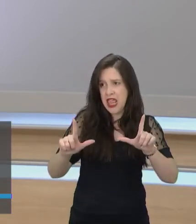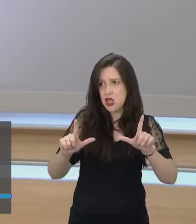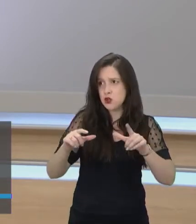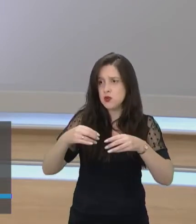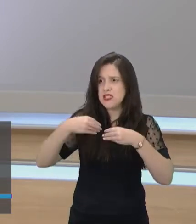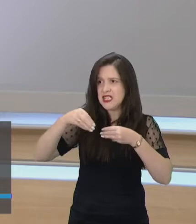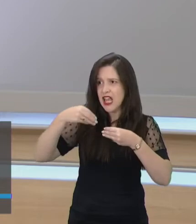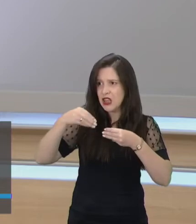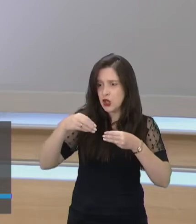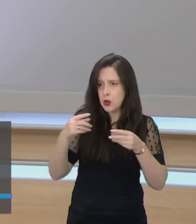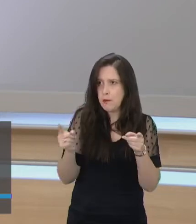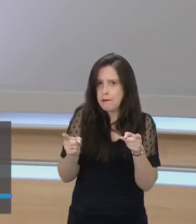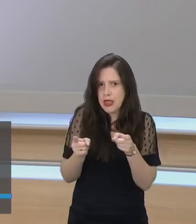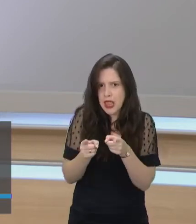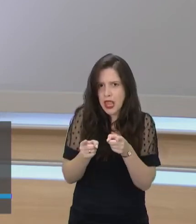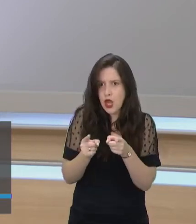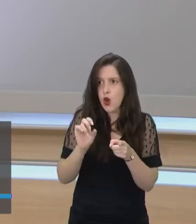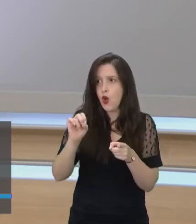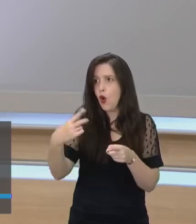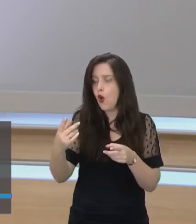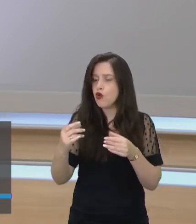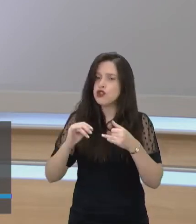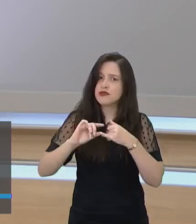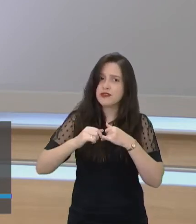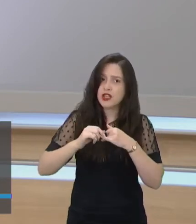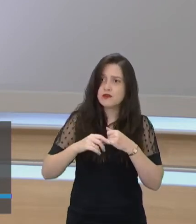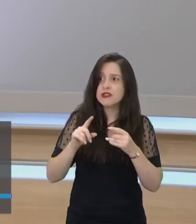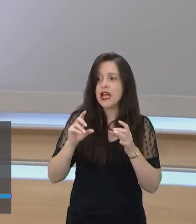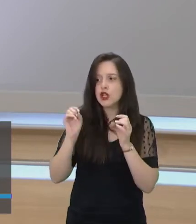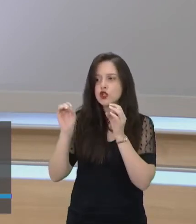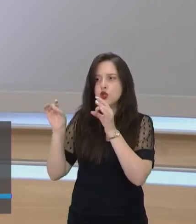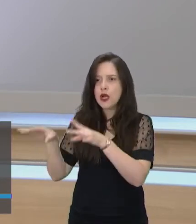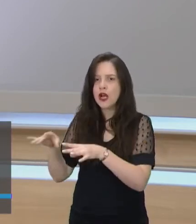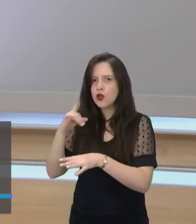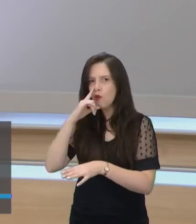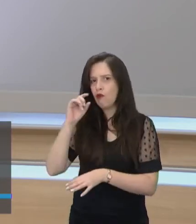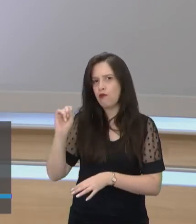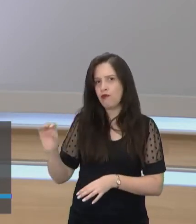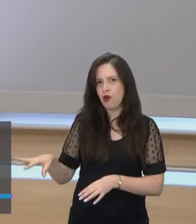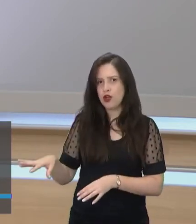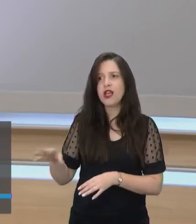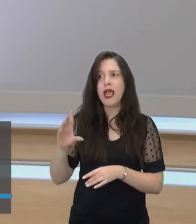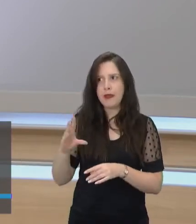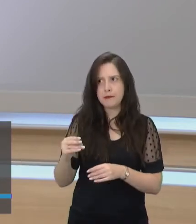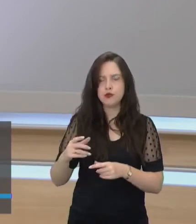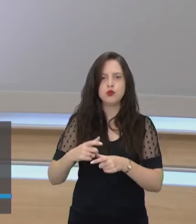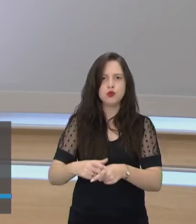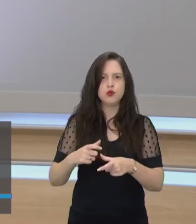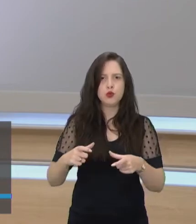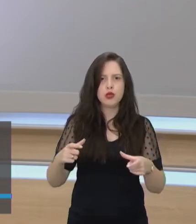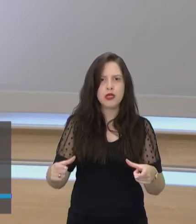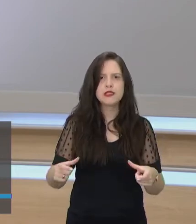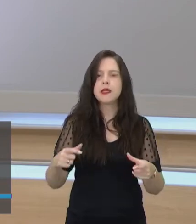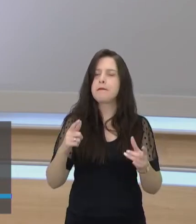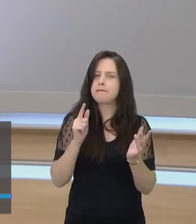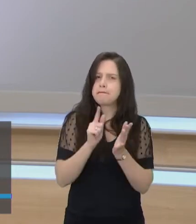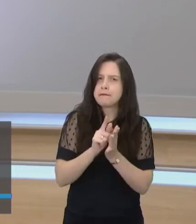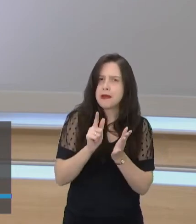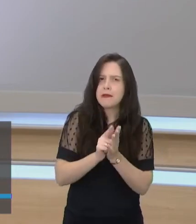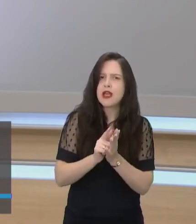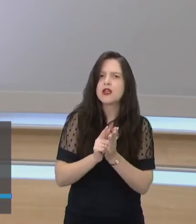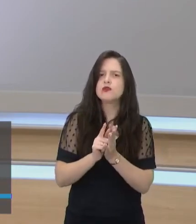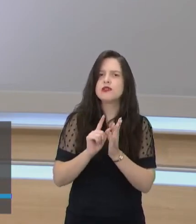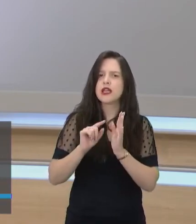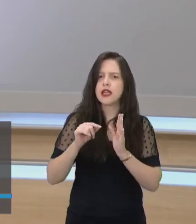saquinho pequeno de feijão. Você está jogando fora, provavelmente, um número muito grande de embalagens, papéis, enfim, de